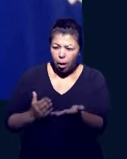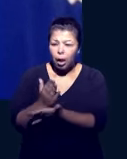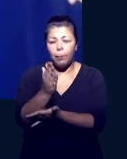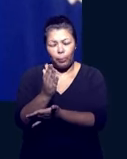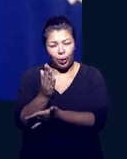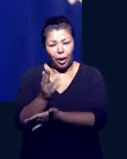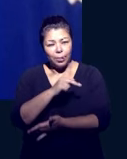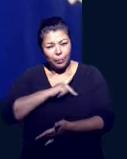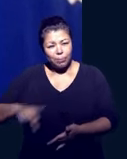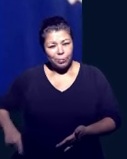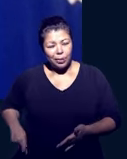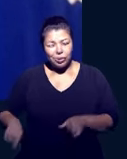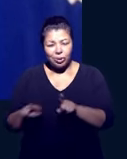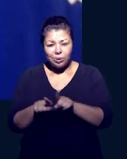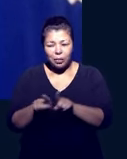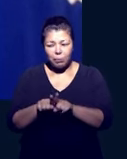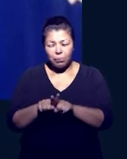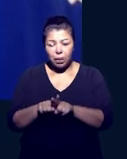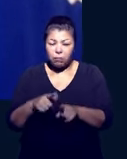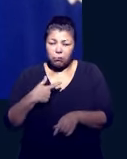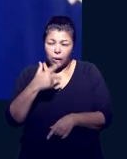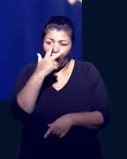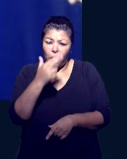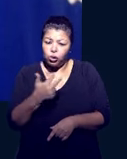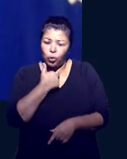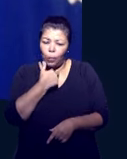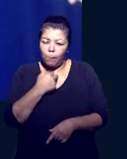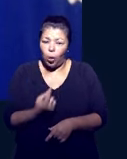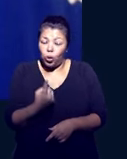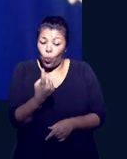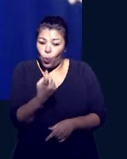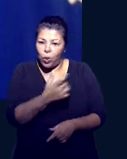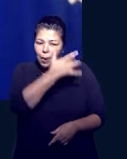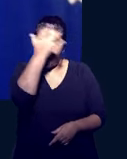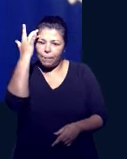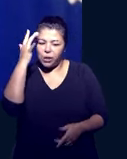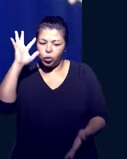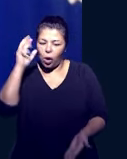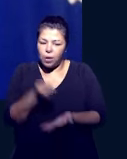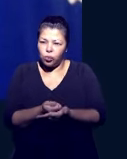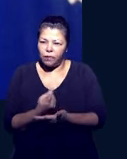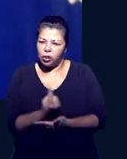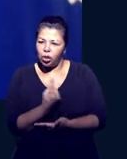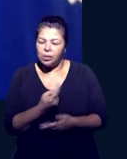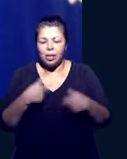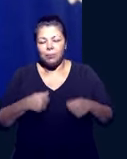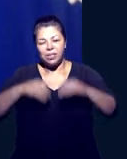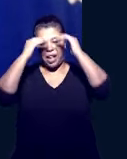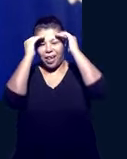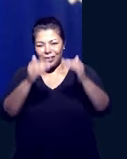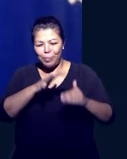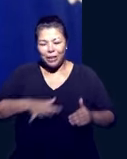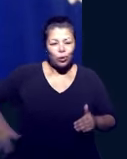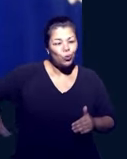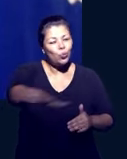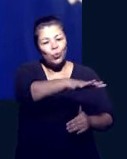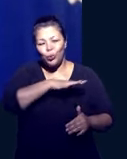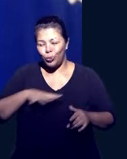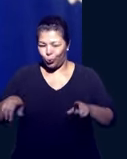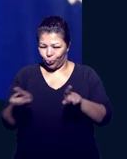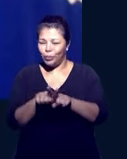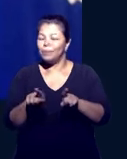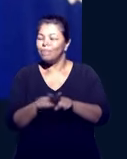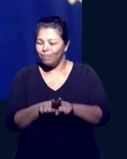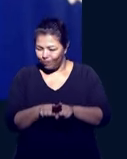uma decisão do colegiado da suprema corte Aliás a colegialidade do Supremo Tribunal Federal é uma expressão muito